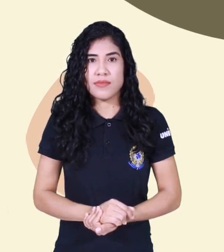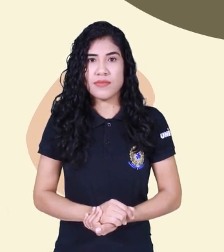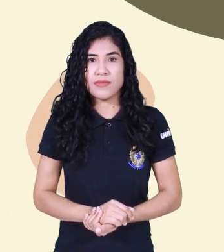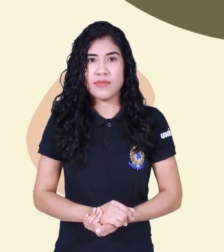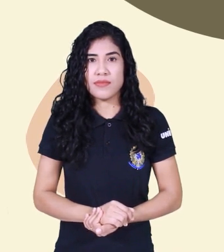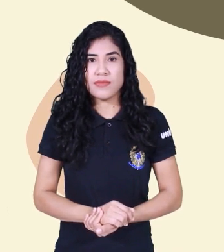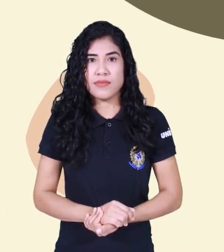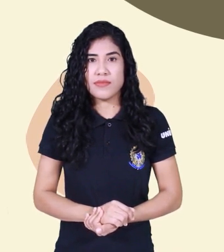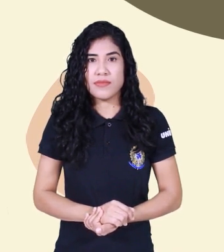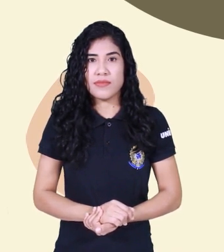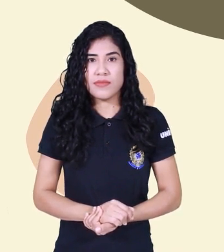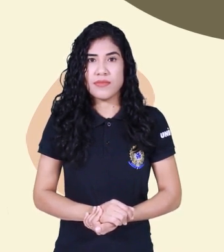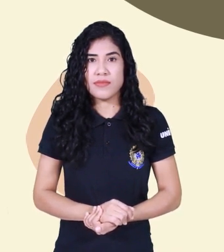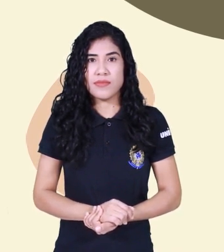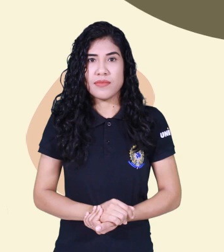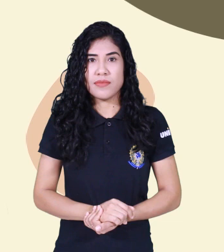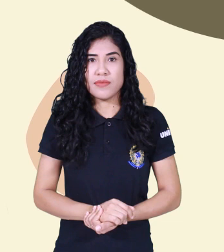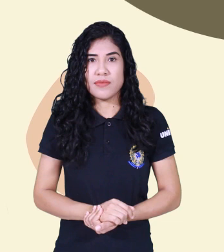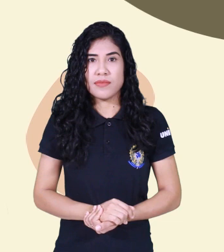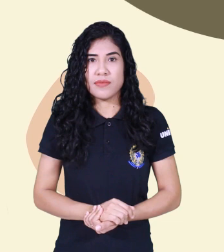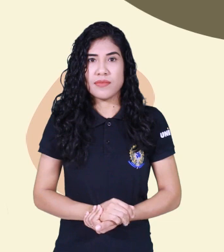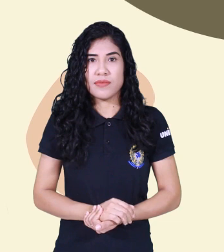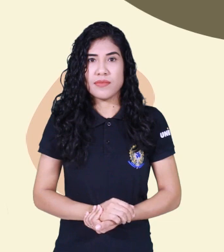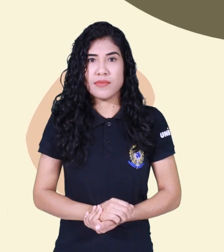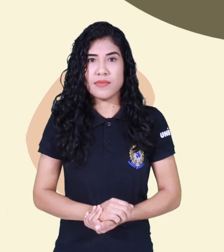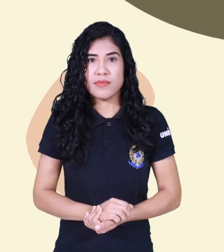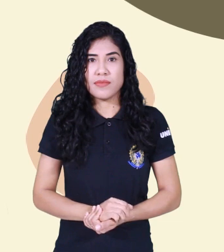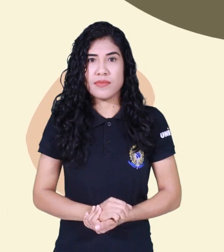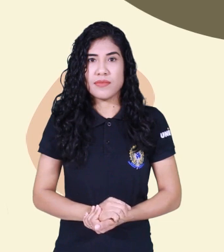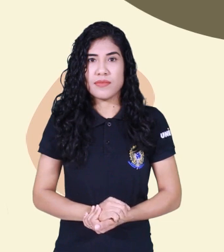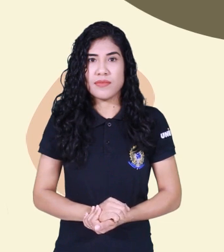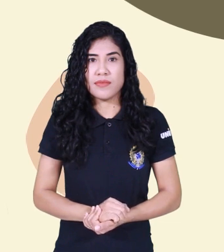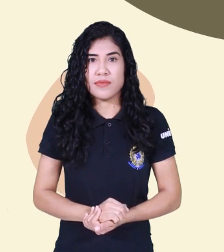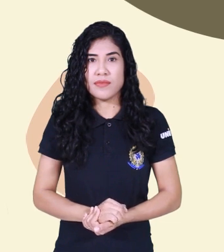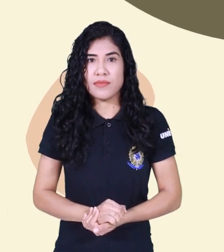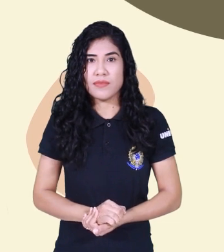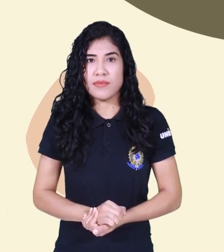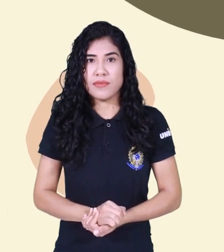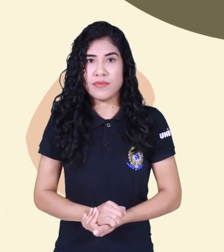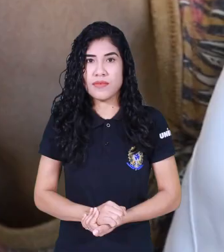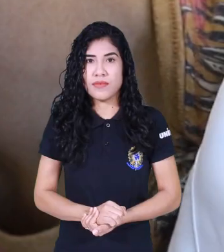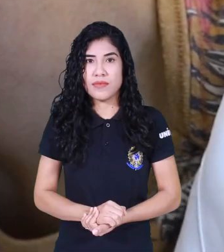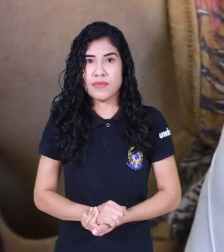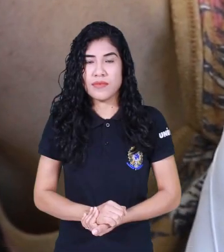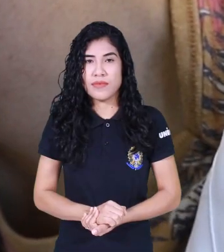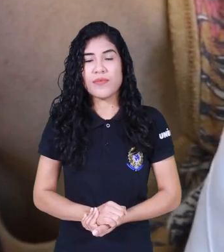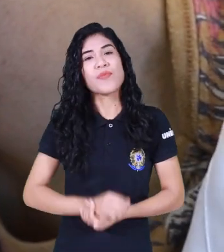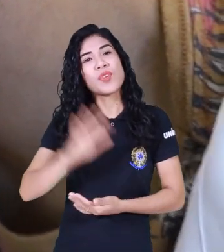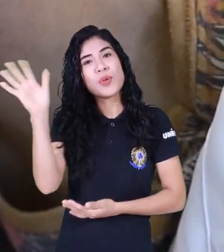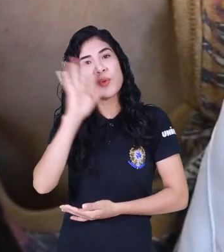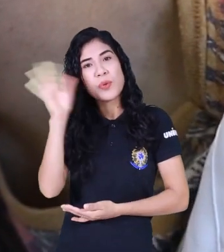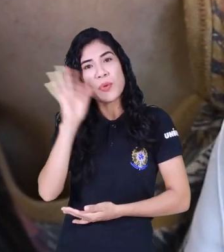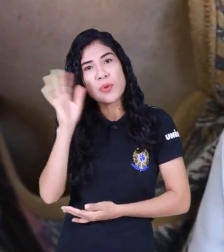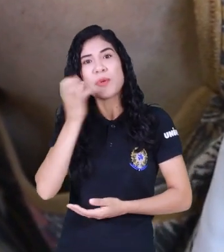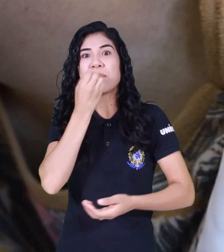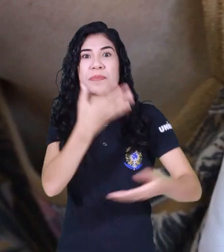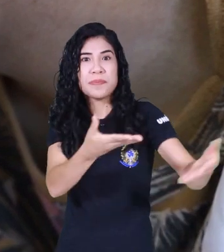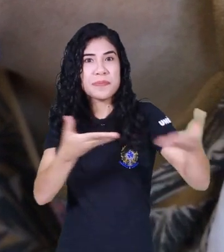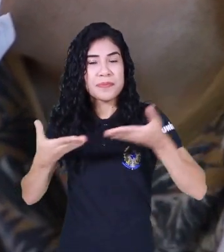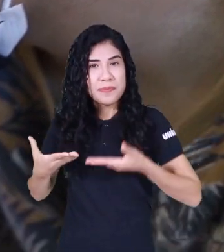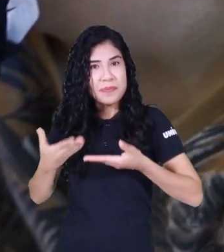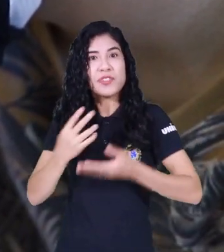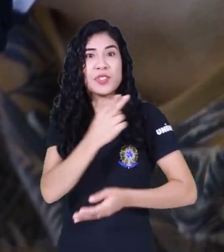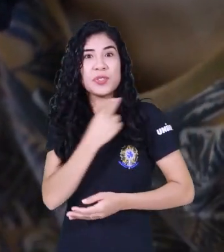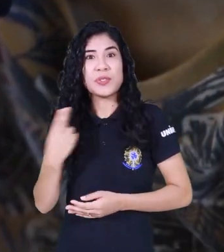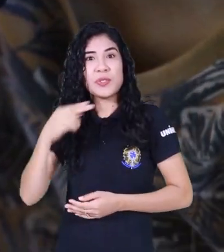pesquisadores, trajados com jalecos, máscaras e luvas, andam no laboratório e manuseiam lupas. Olá, seja muito bem-vindo. Eu me